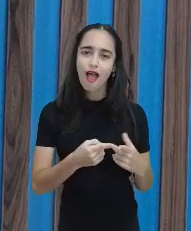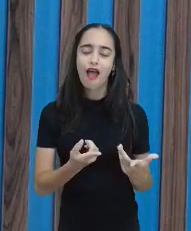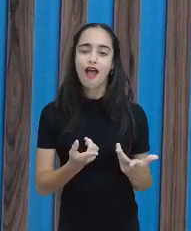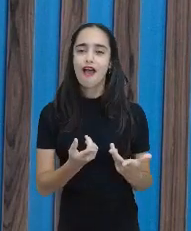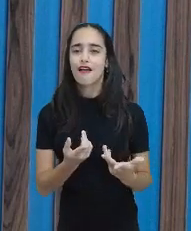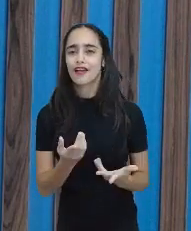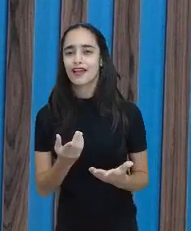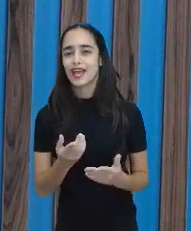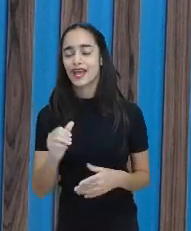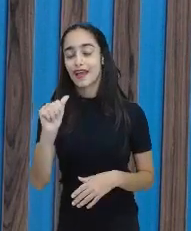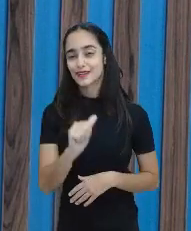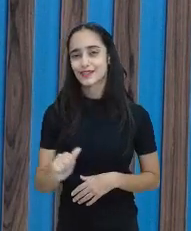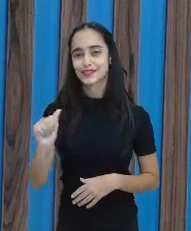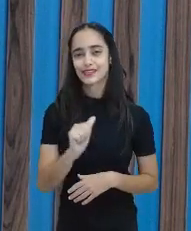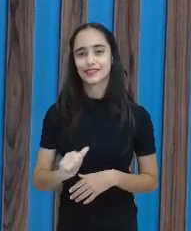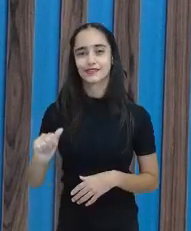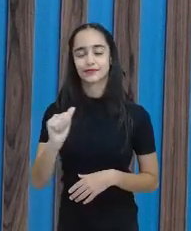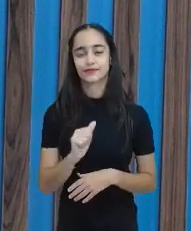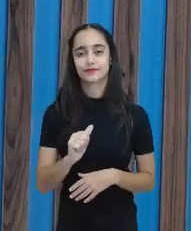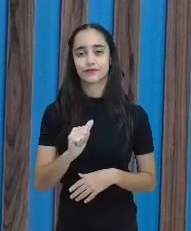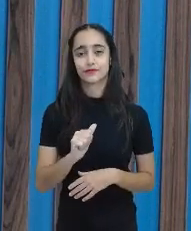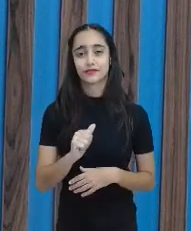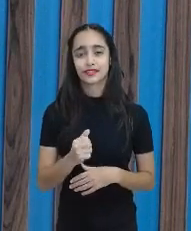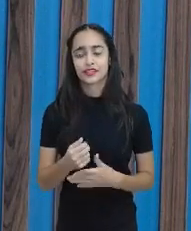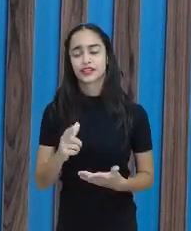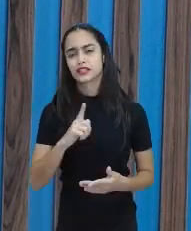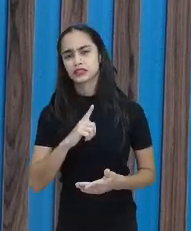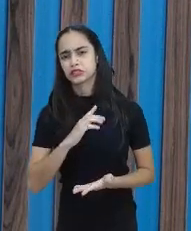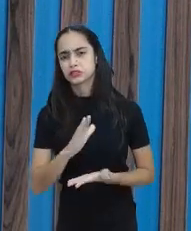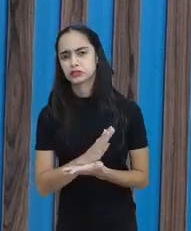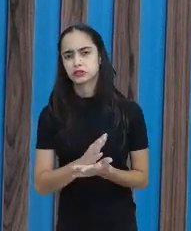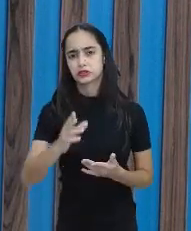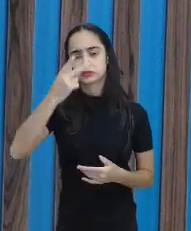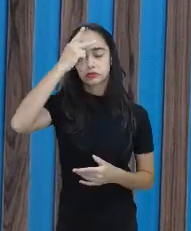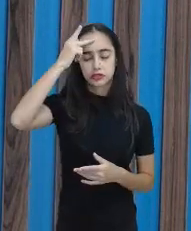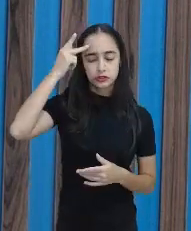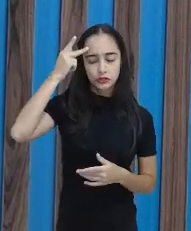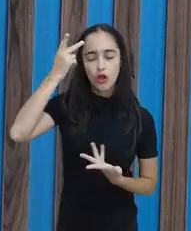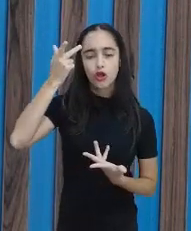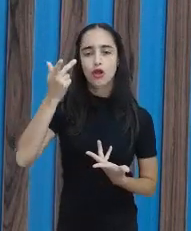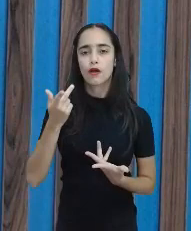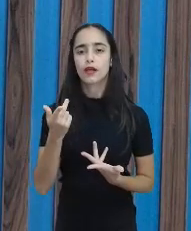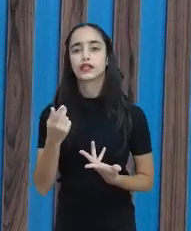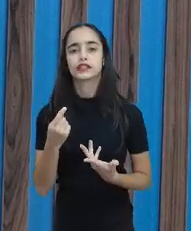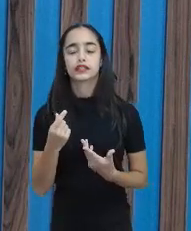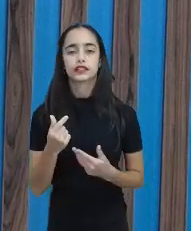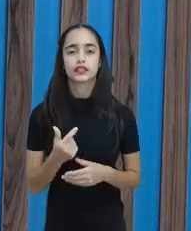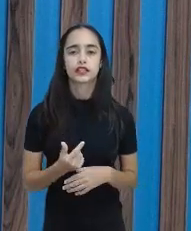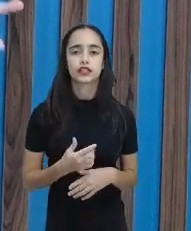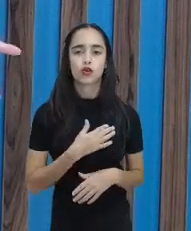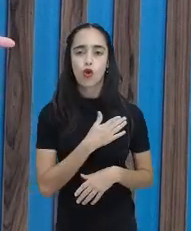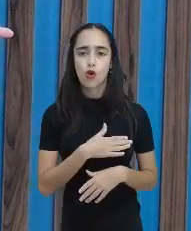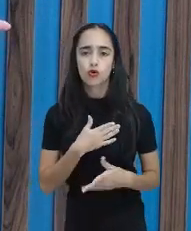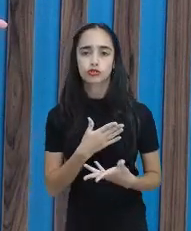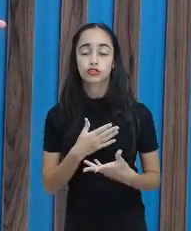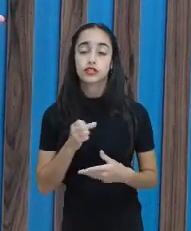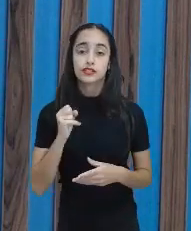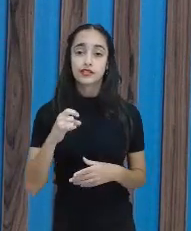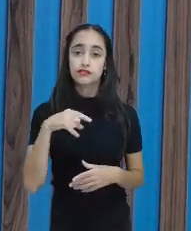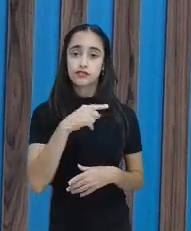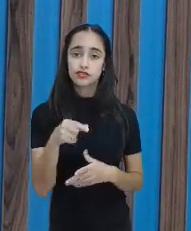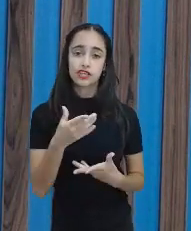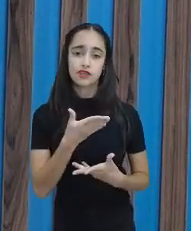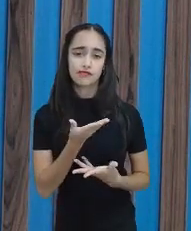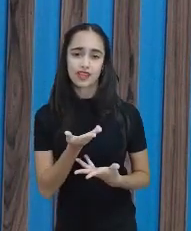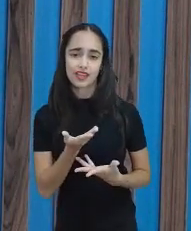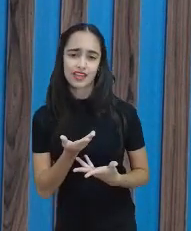líderes comunitários, né, às vezes está insatisfeito com a situação, alguma coisa que está ocorrendo ali no seu bairro,